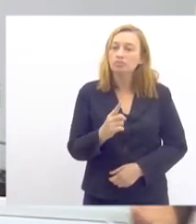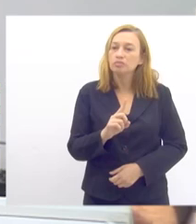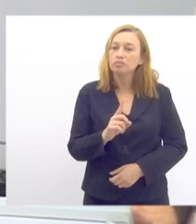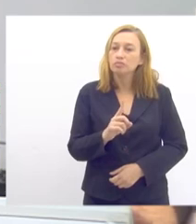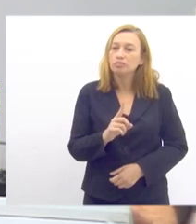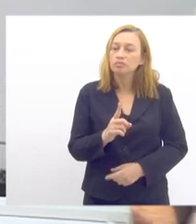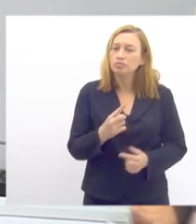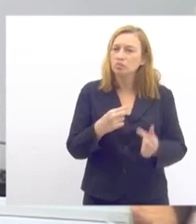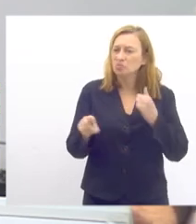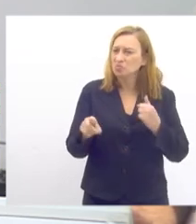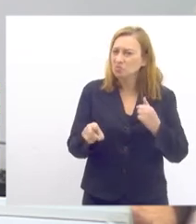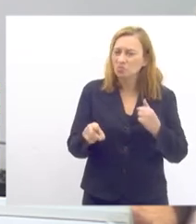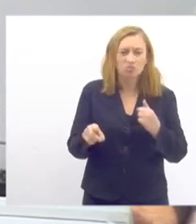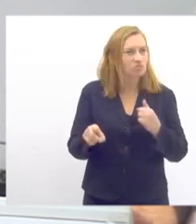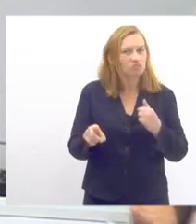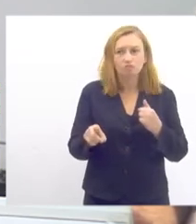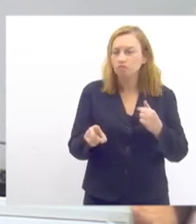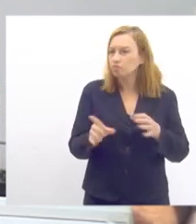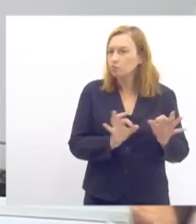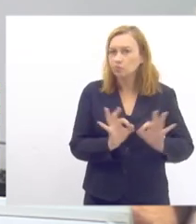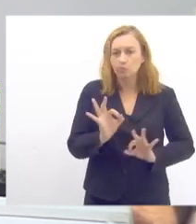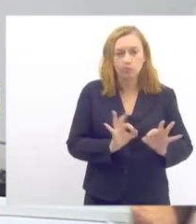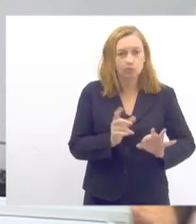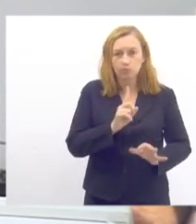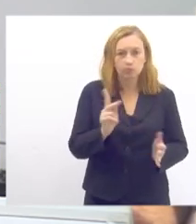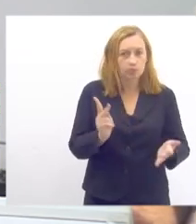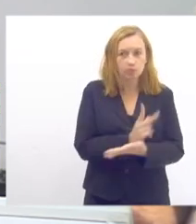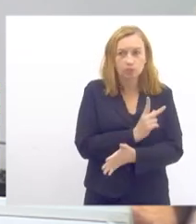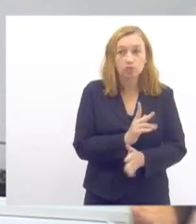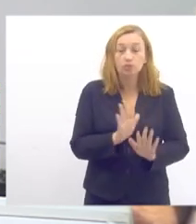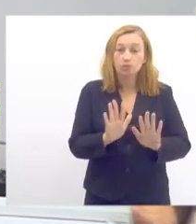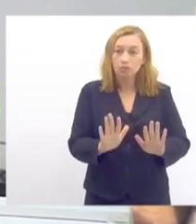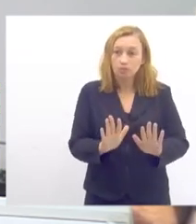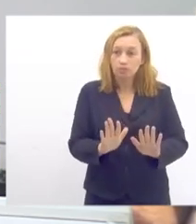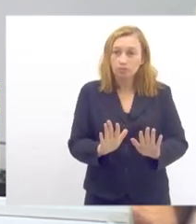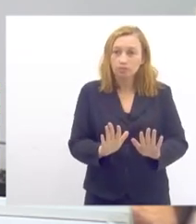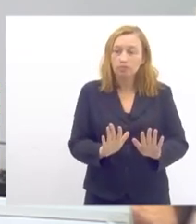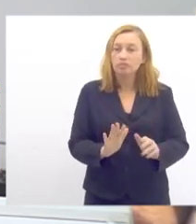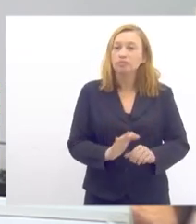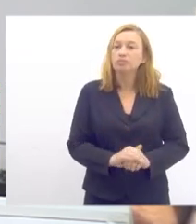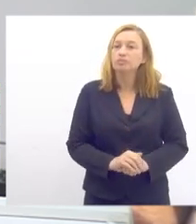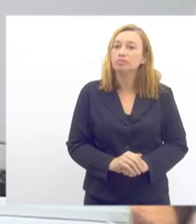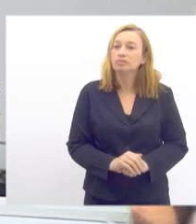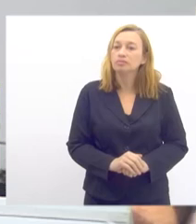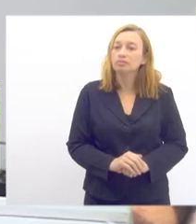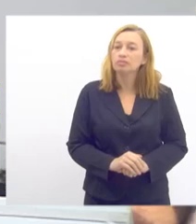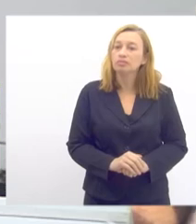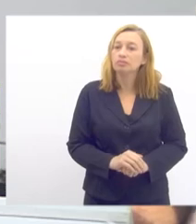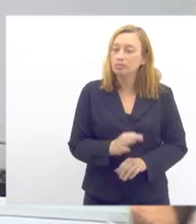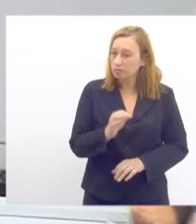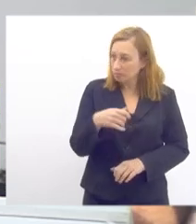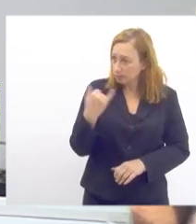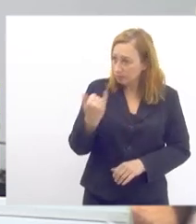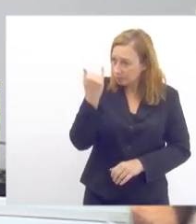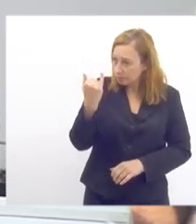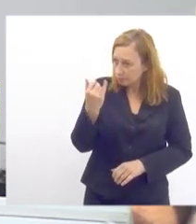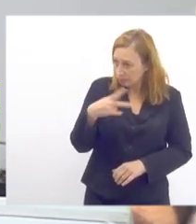taxativamente contra o plano. Isso não aconteceu. Só queria fazer uma... Aí é necessário que eu